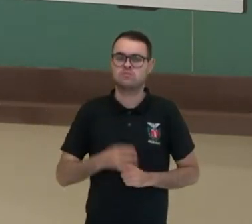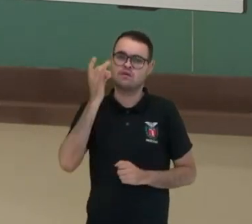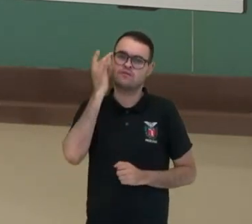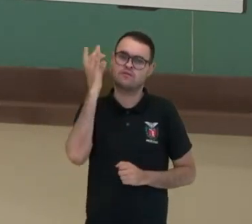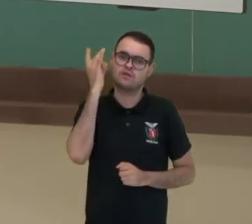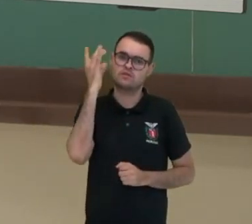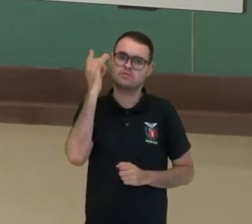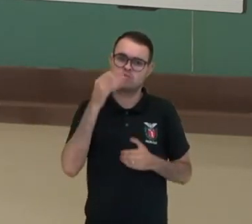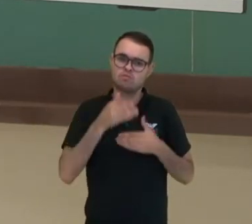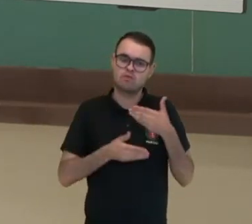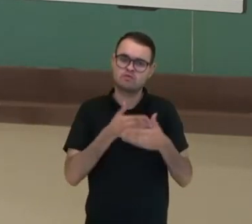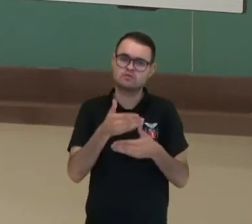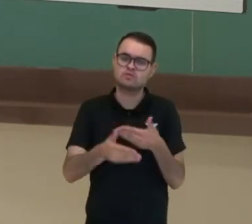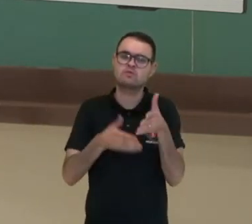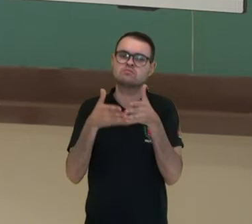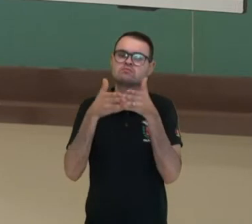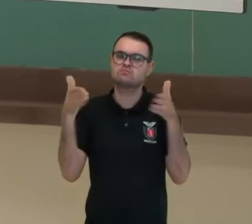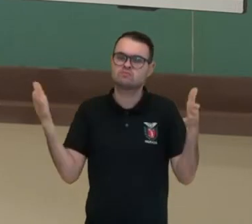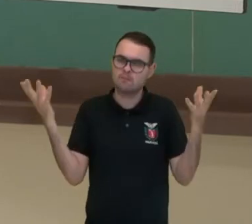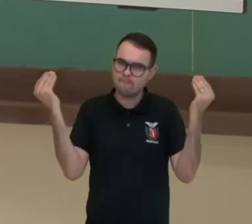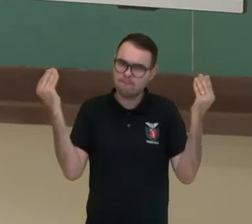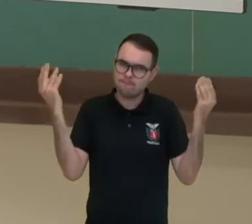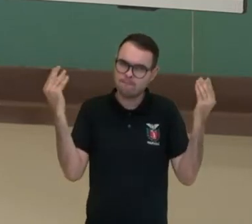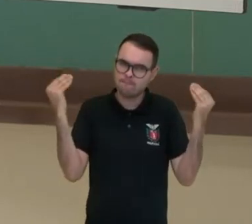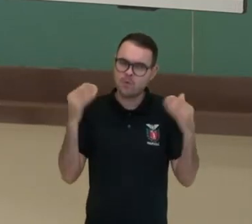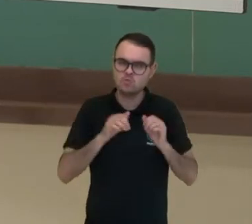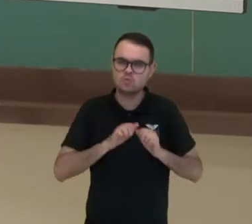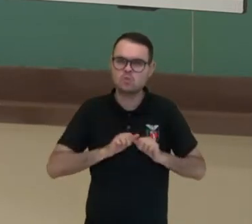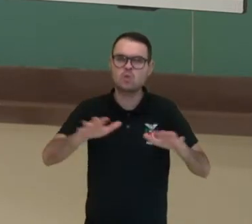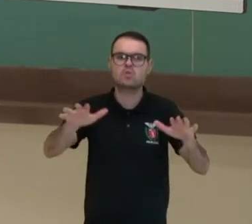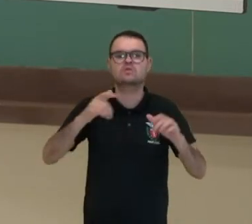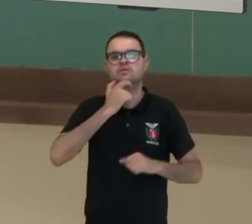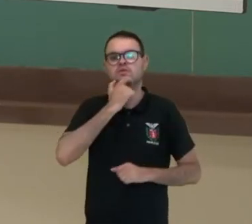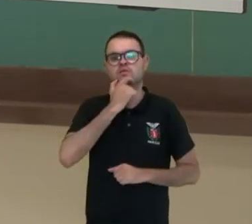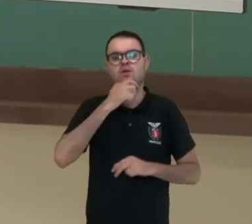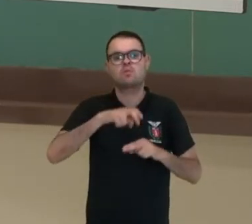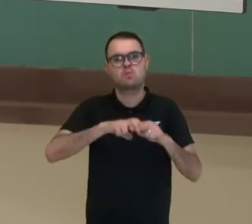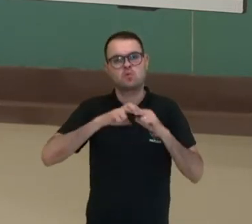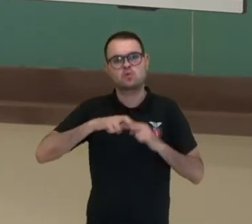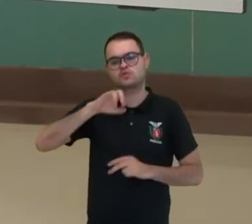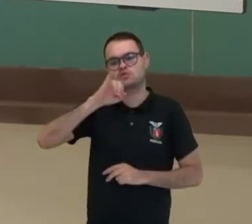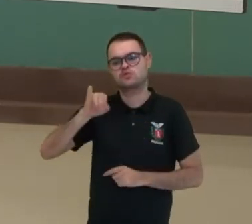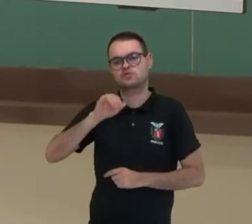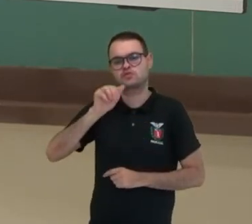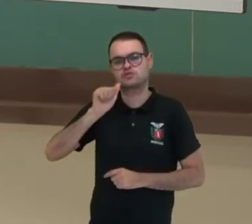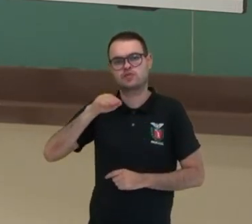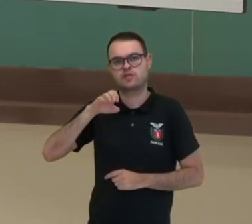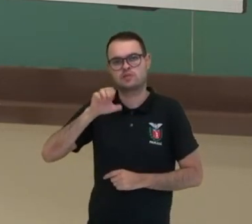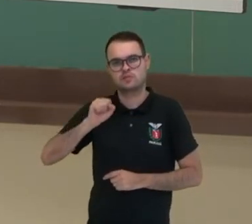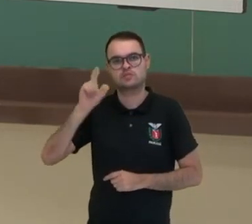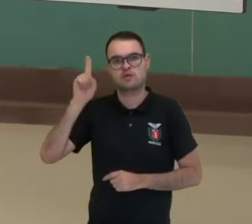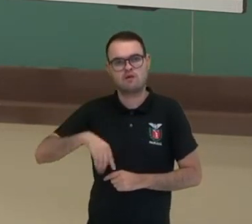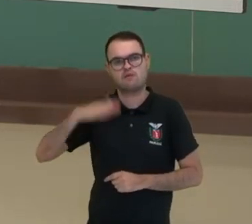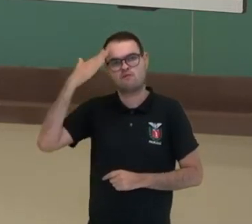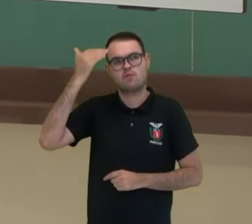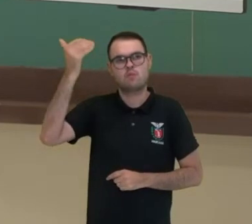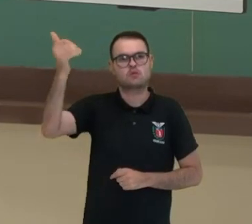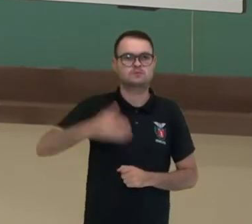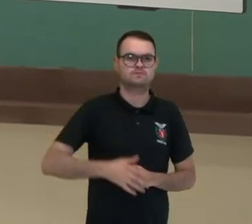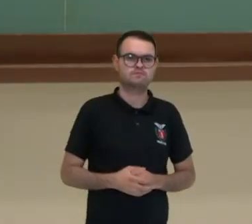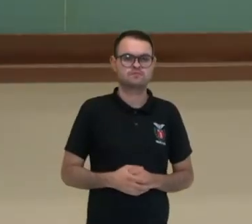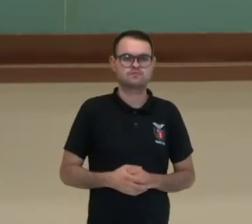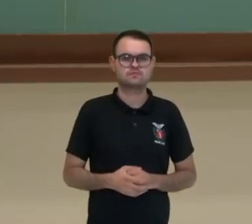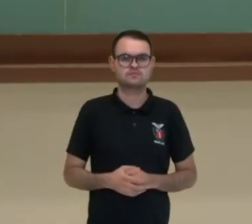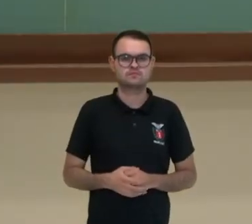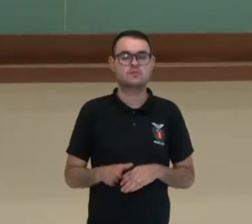muito o processo e expandiu muito a indústria na Inglaterra. Por isso que James Watt é tão valorizado. Quando